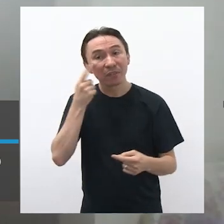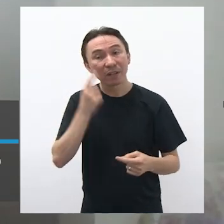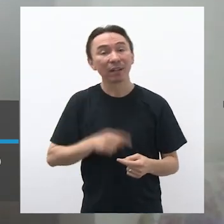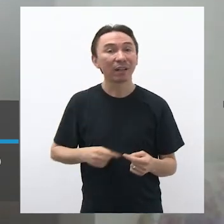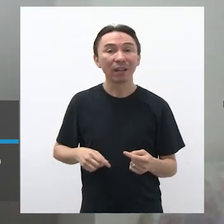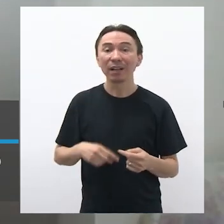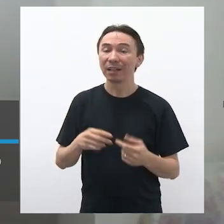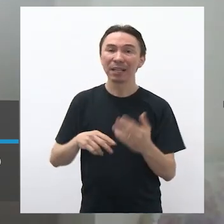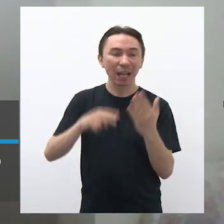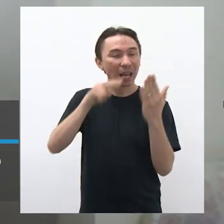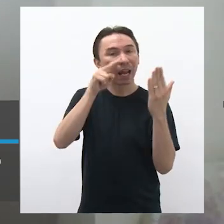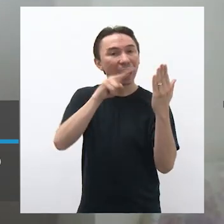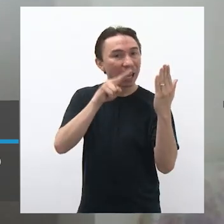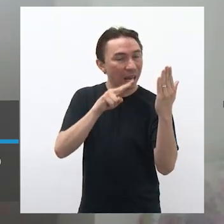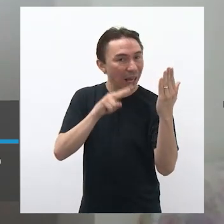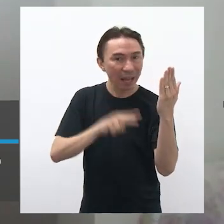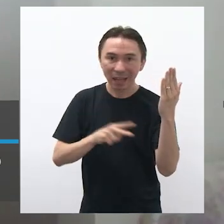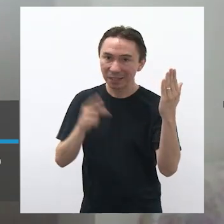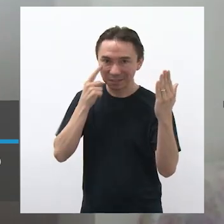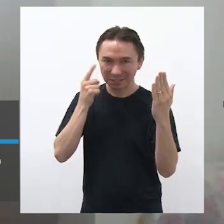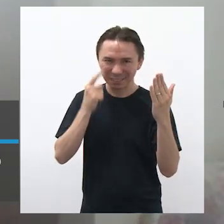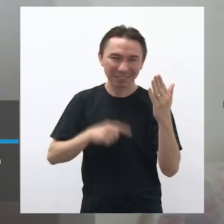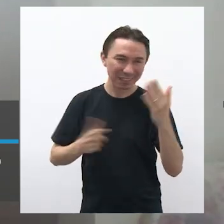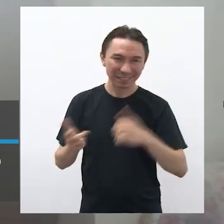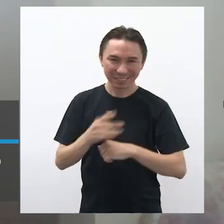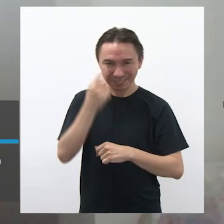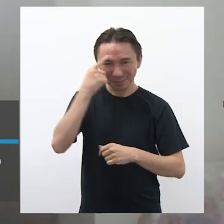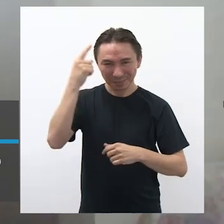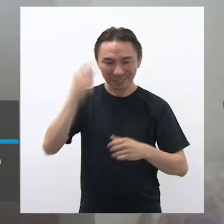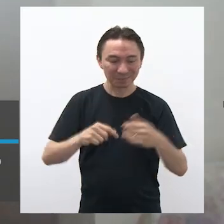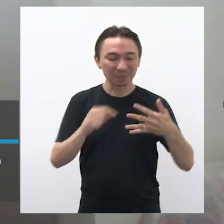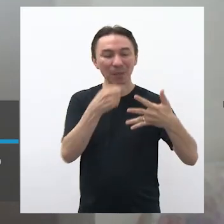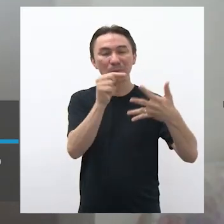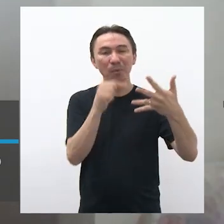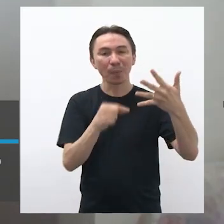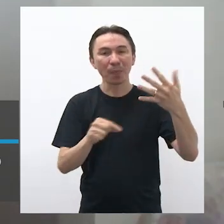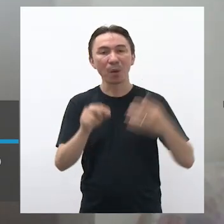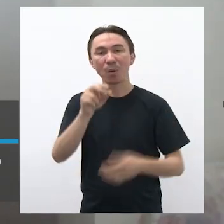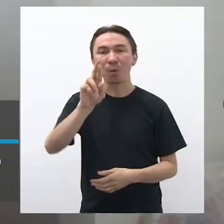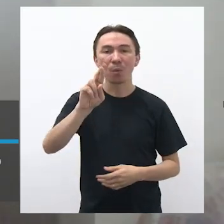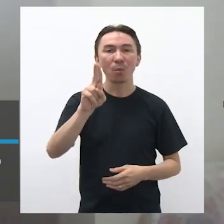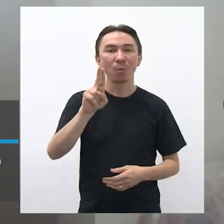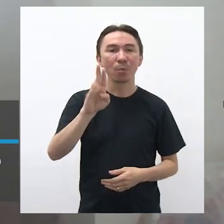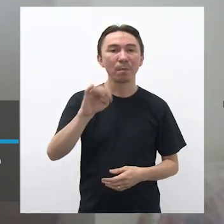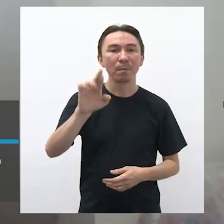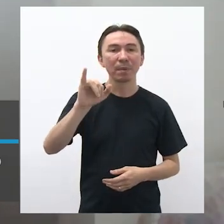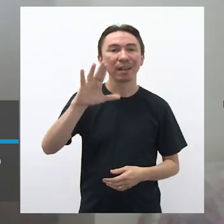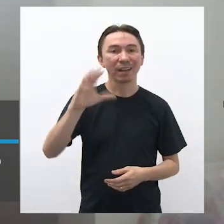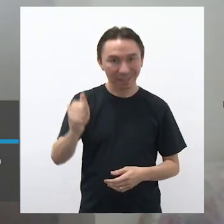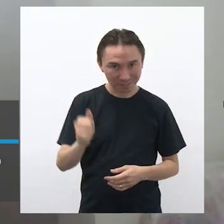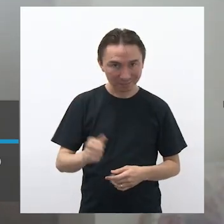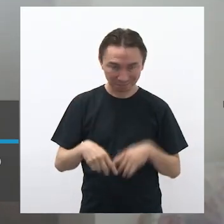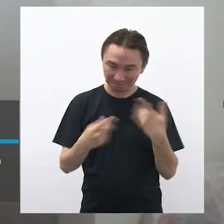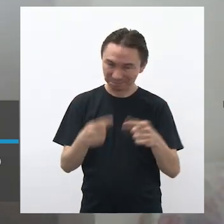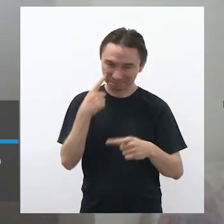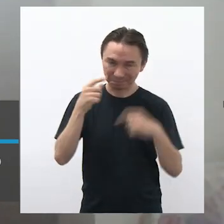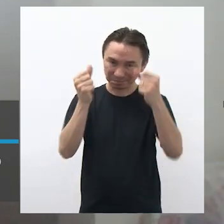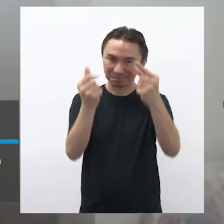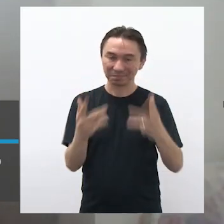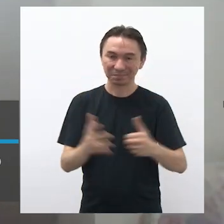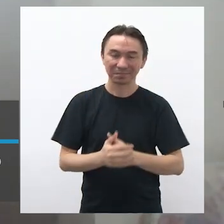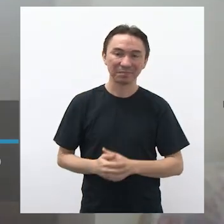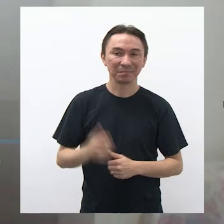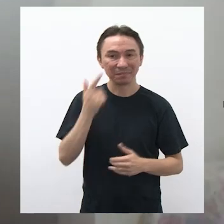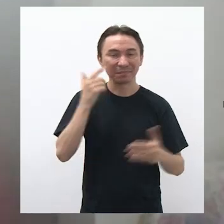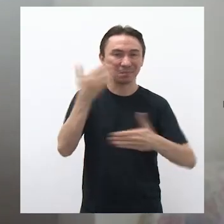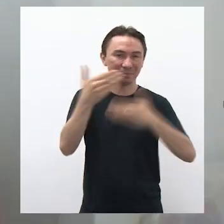o exercício do preenchimento de uma rubrica. Eu queria só passar rapidamente com vocês, e aí eu vou pedir para o Giovanni colocar no slide 20,